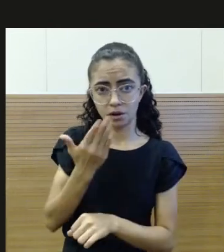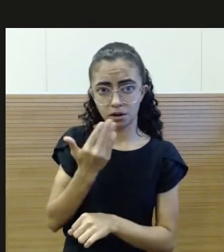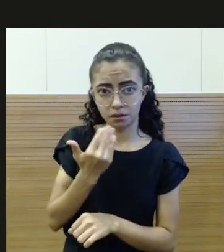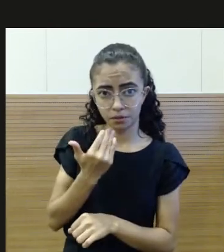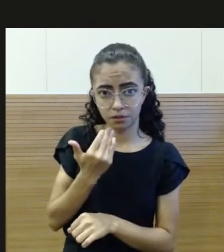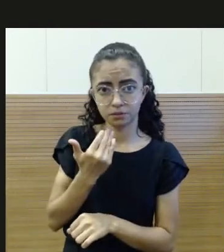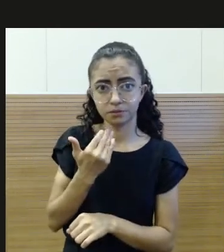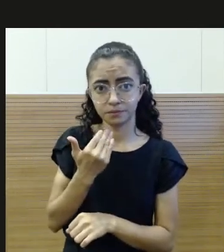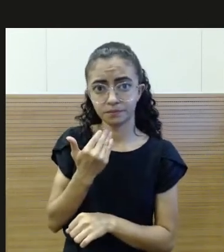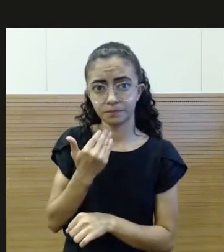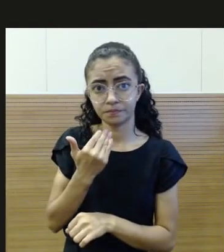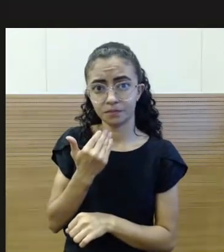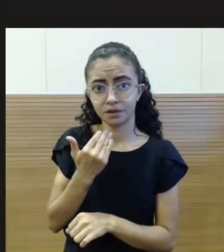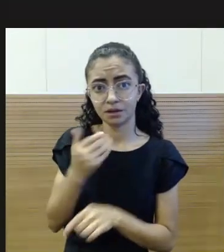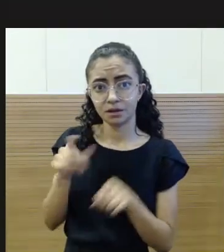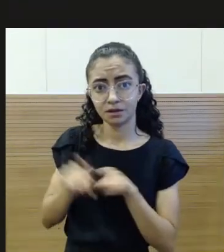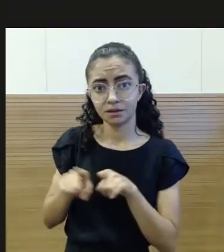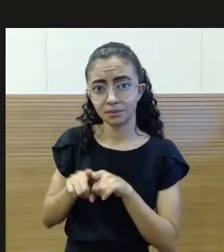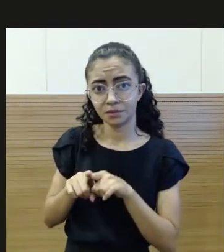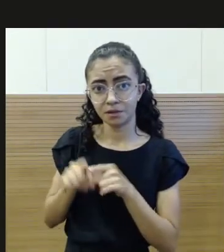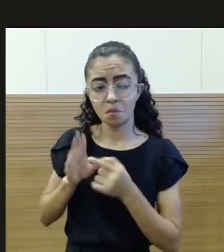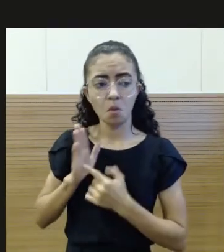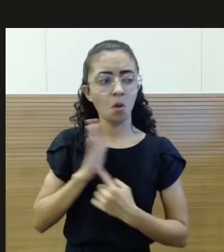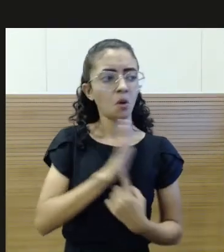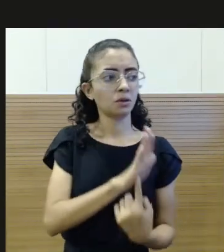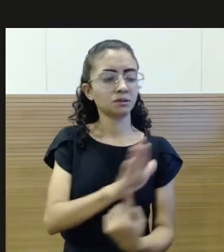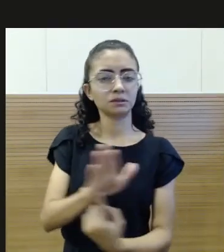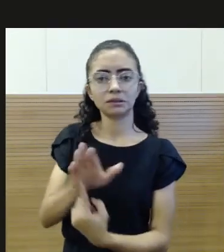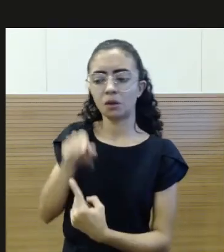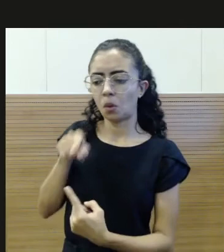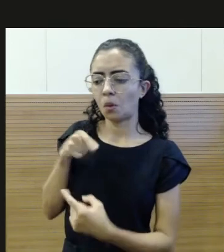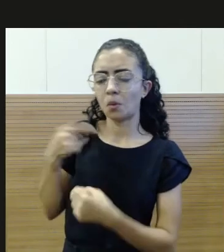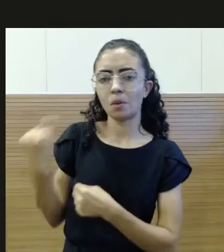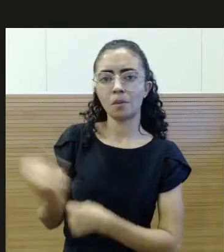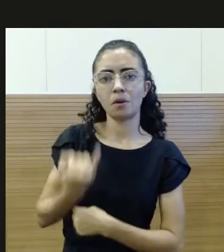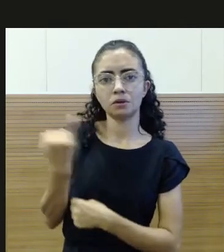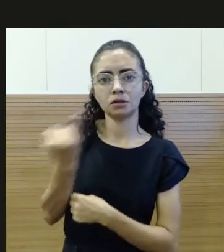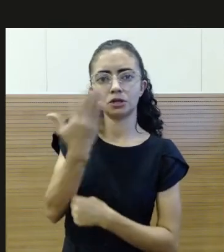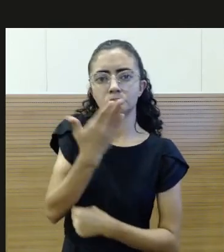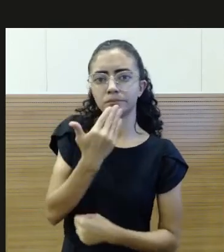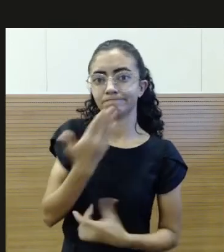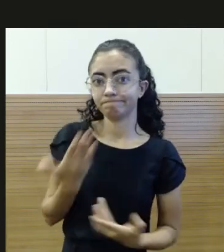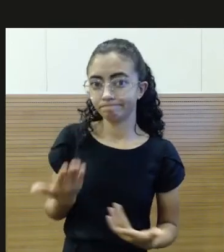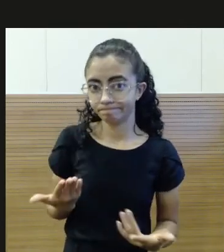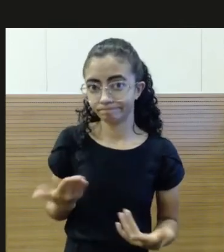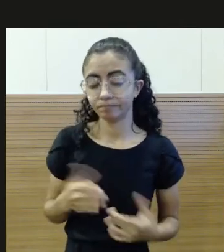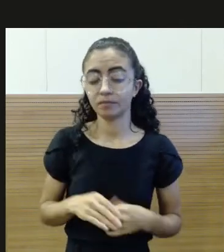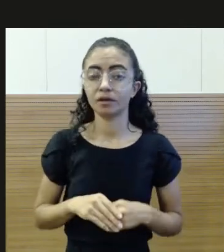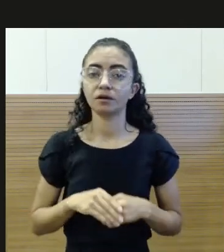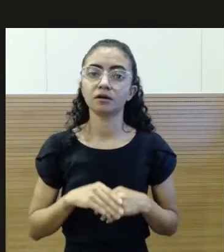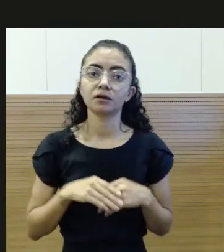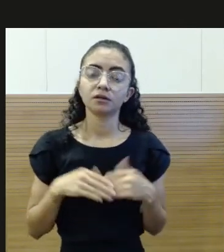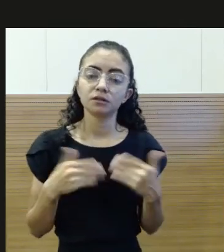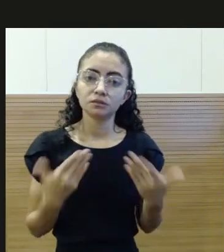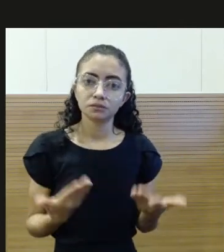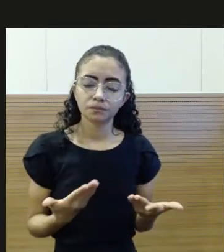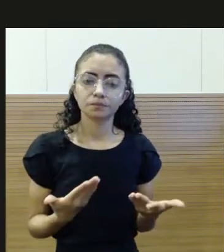como alimentos essenciais, como parte de uma alimentação, né? Então, essa construção, ela ocorre